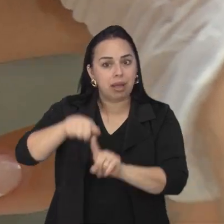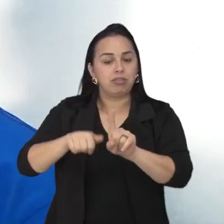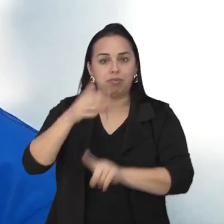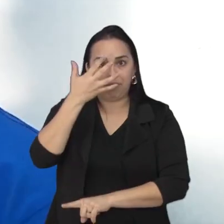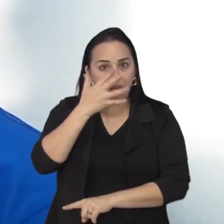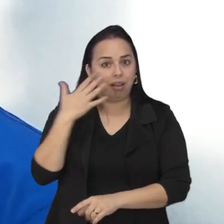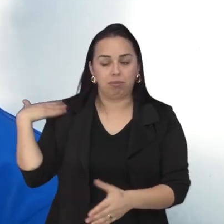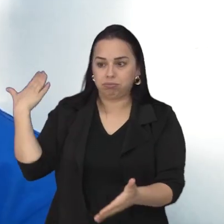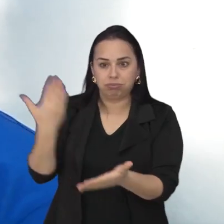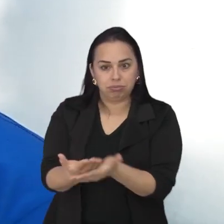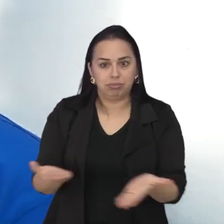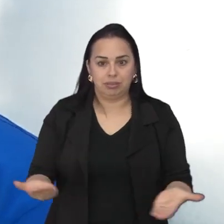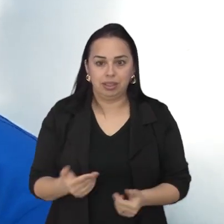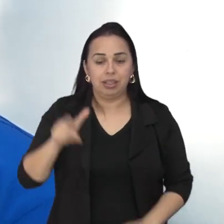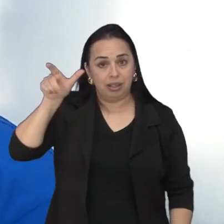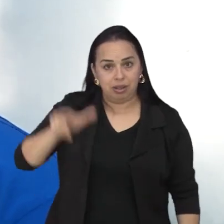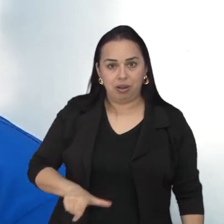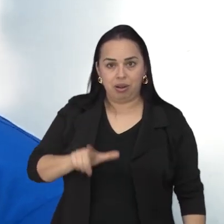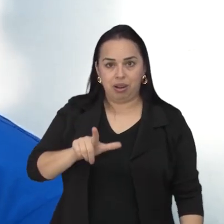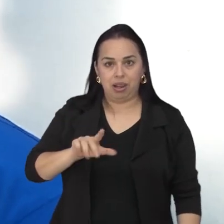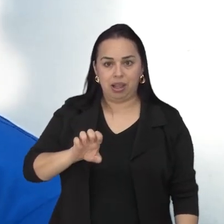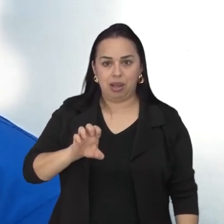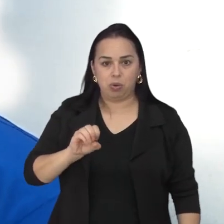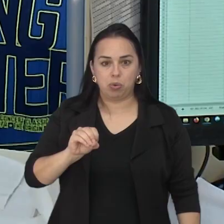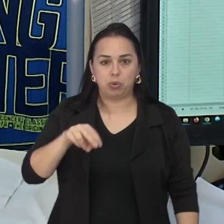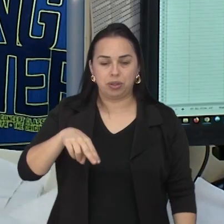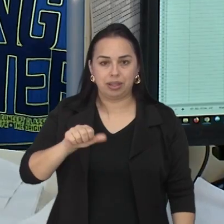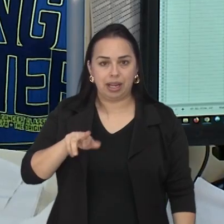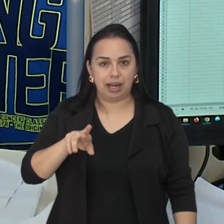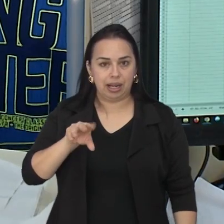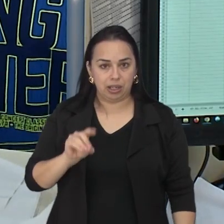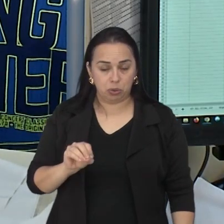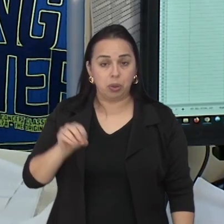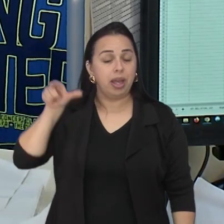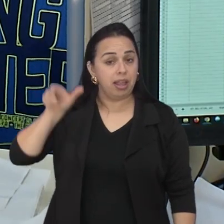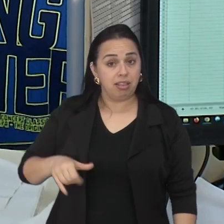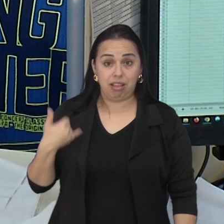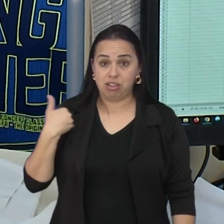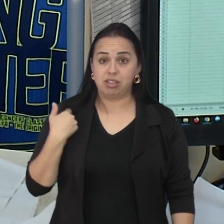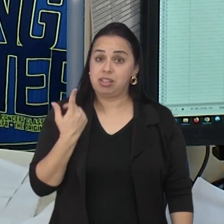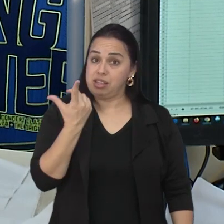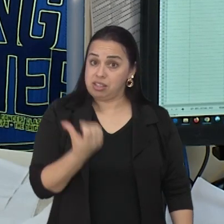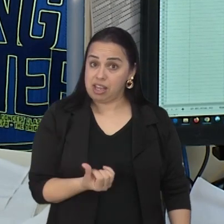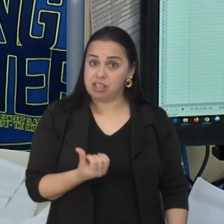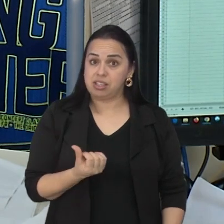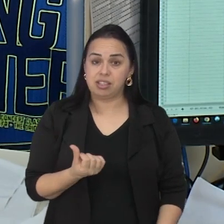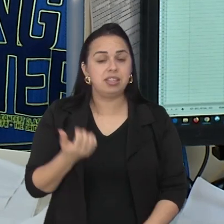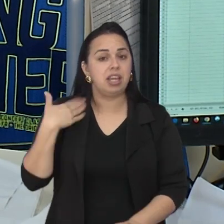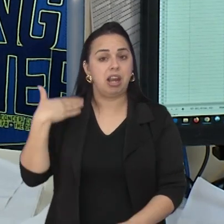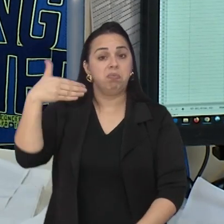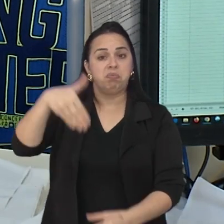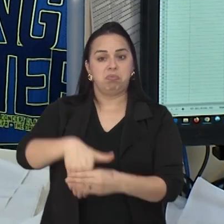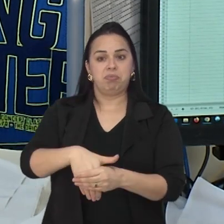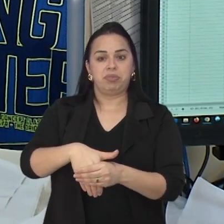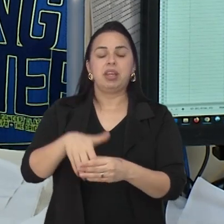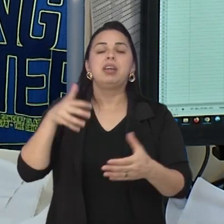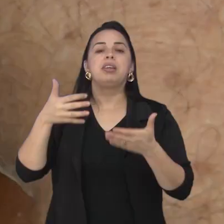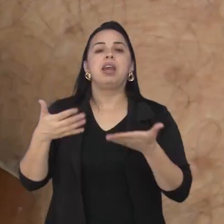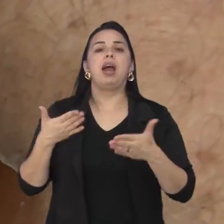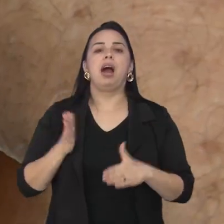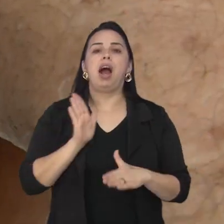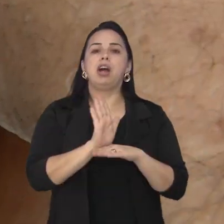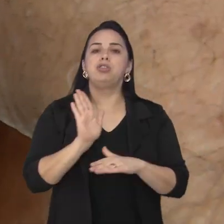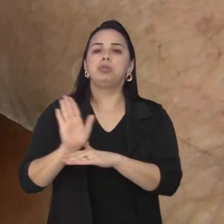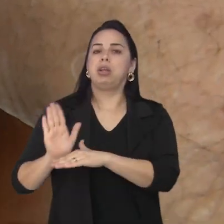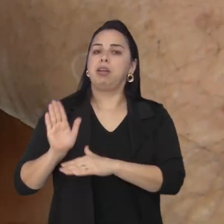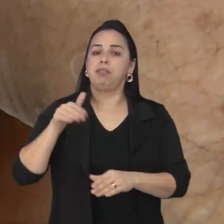ano. O Leonardo é de São José dos Campos. O estudante tem 16 anos e acaba de tirar o título. Quer